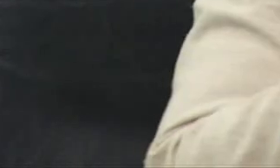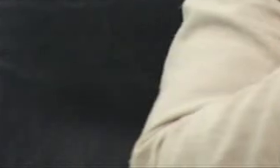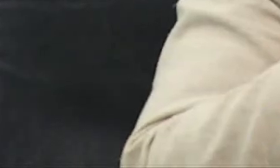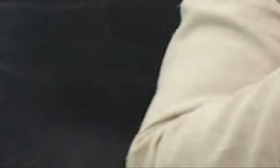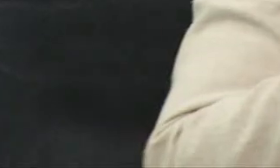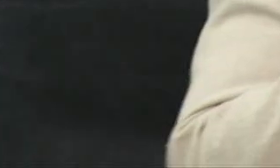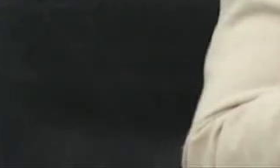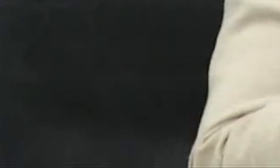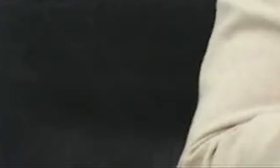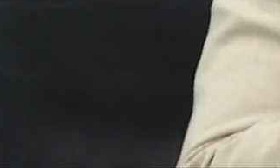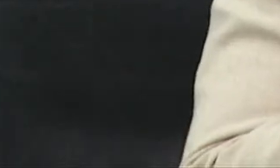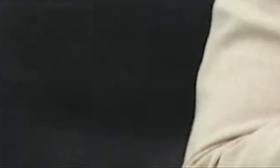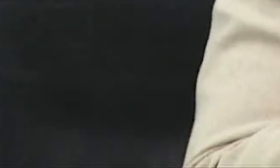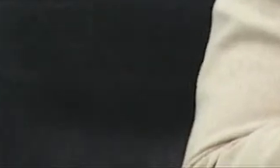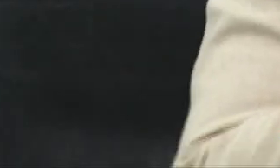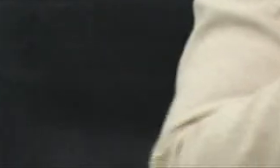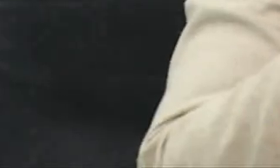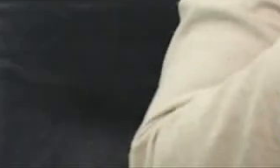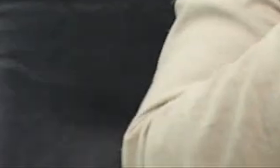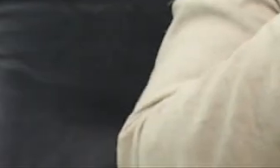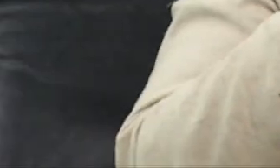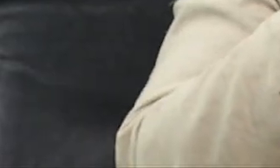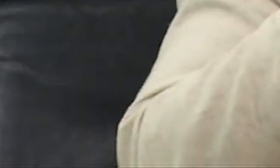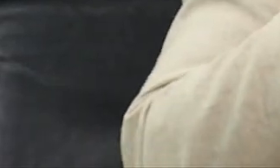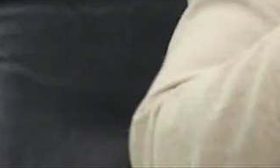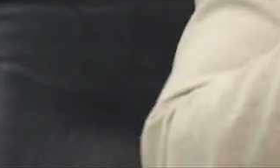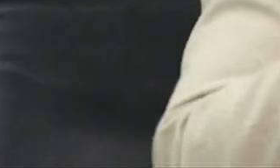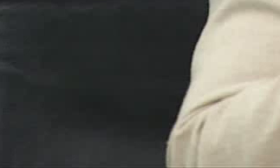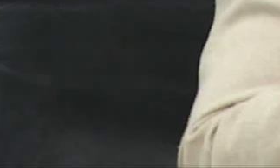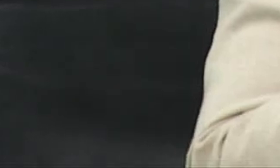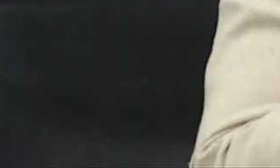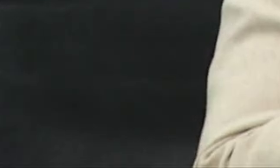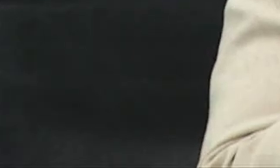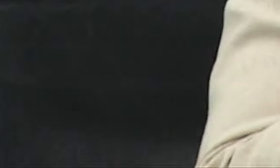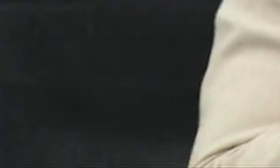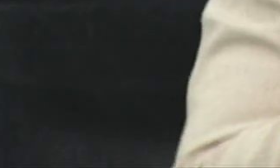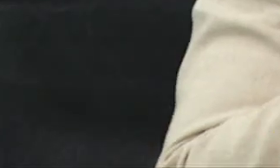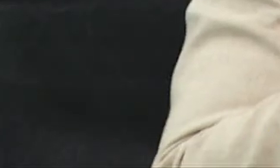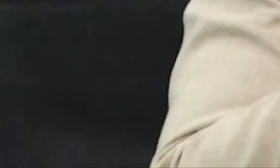questão do falecimento, depois de onde